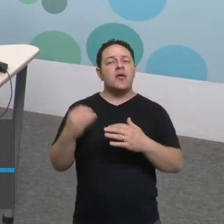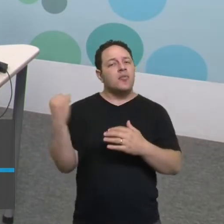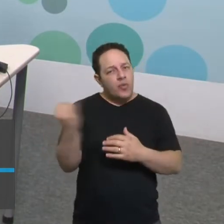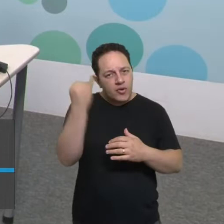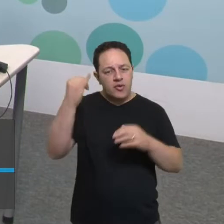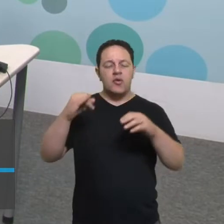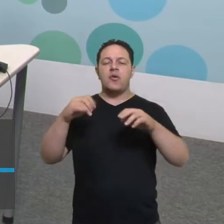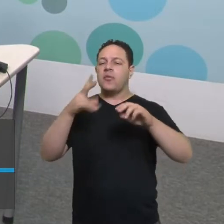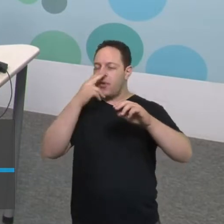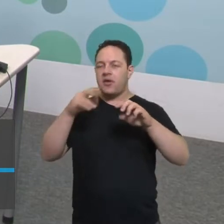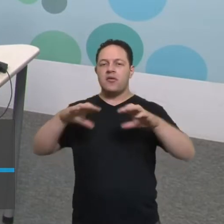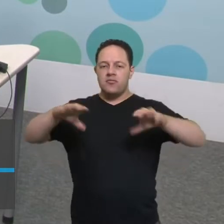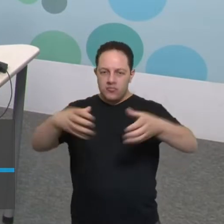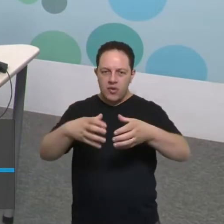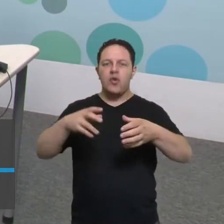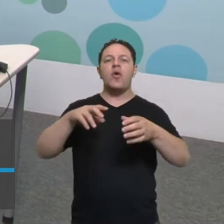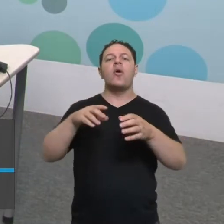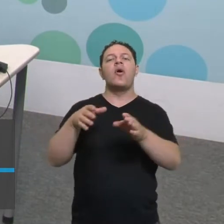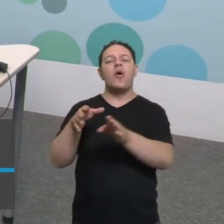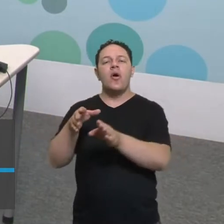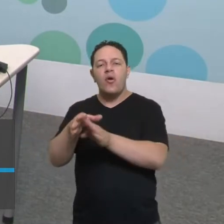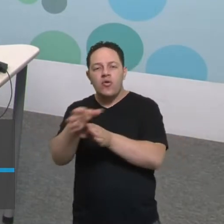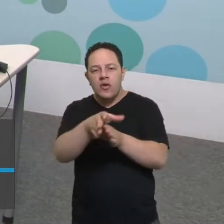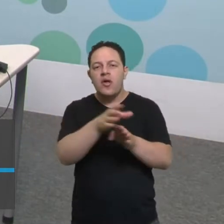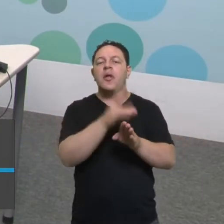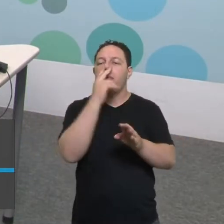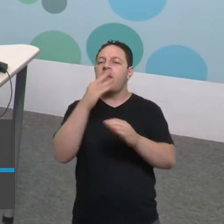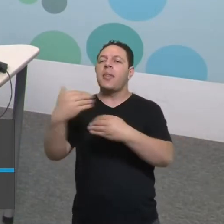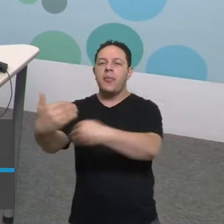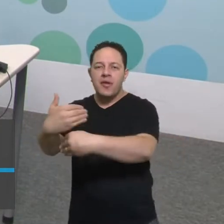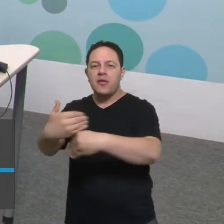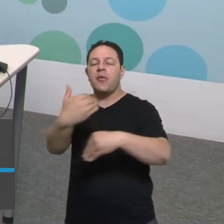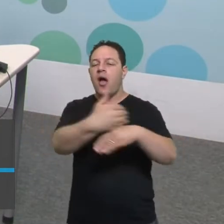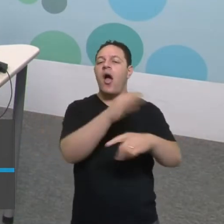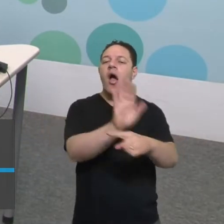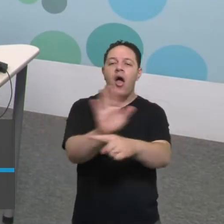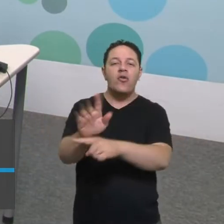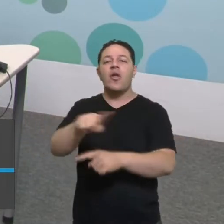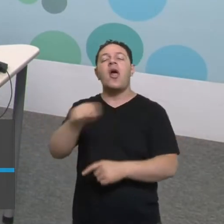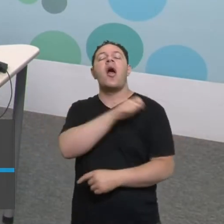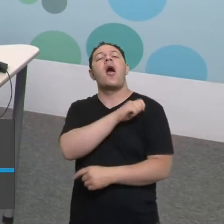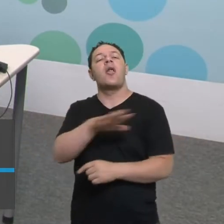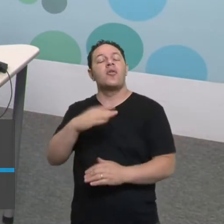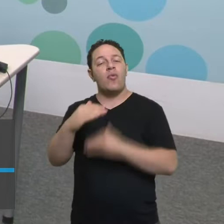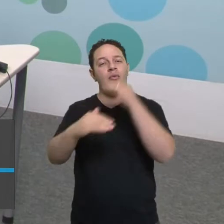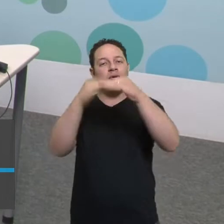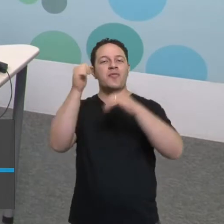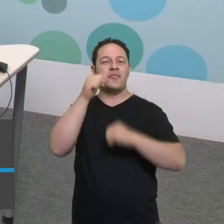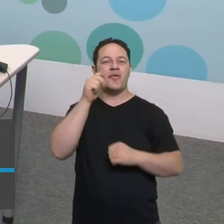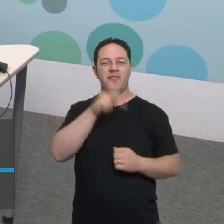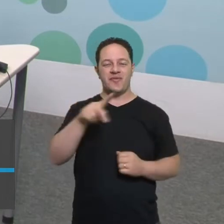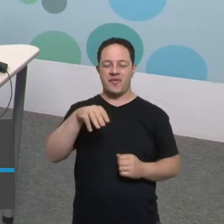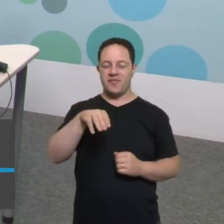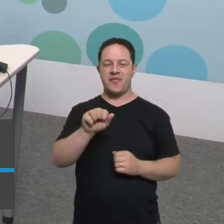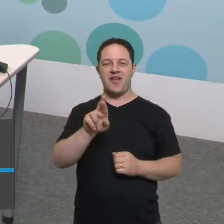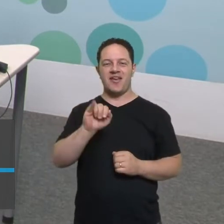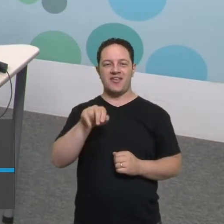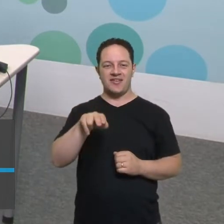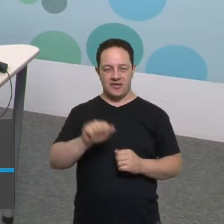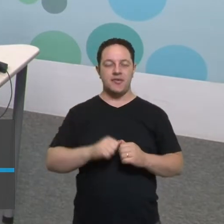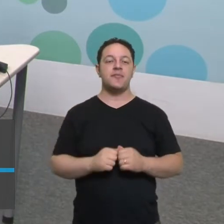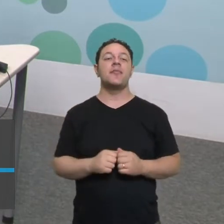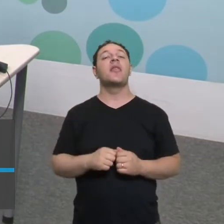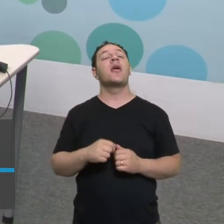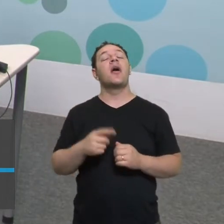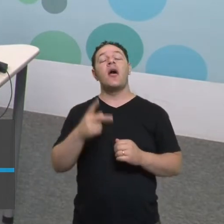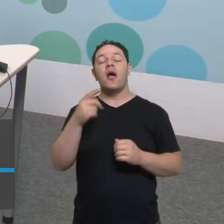participa participativo ajuda na ação dos alunos a professora Marina Alves comentou né sobre isso me fez